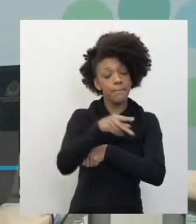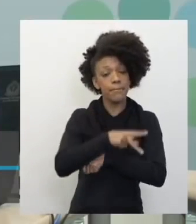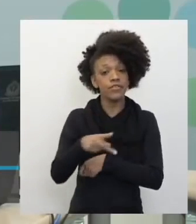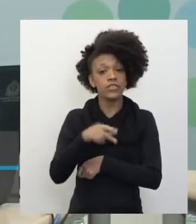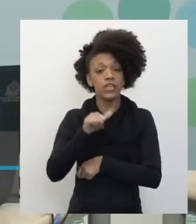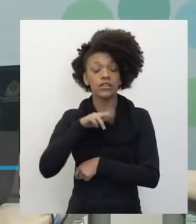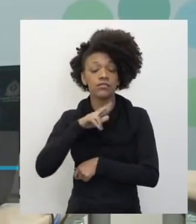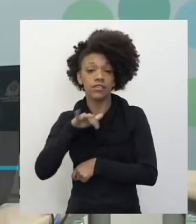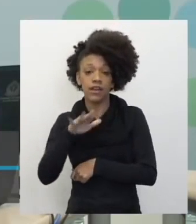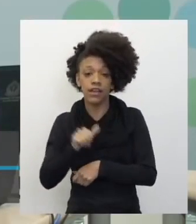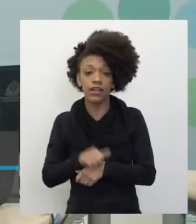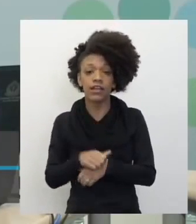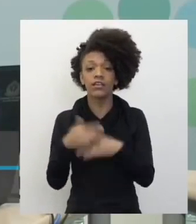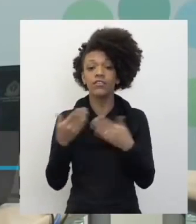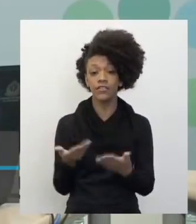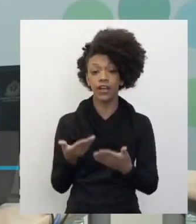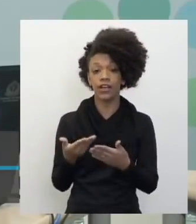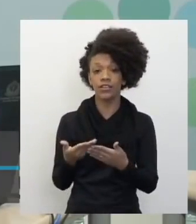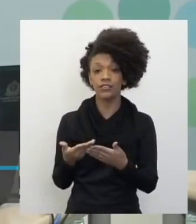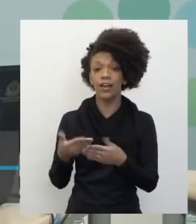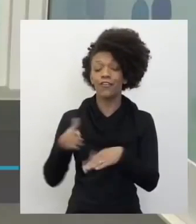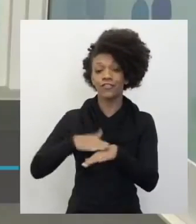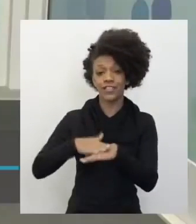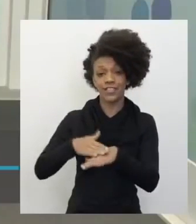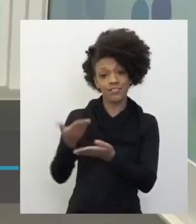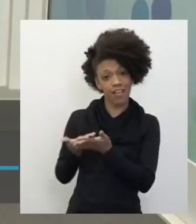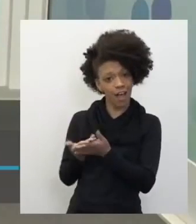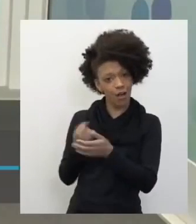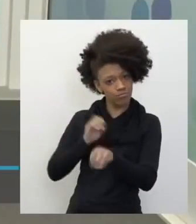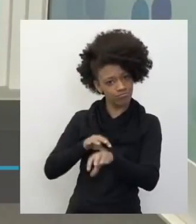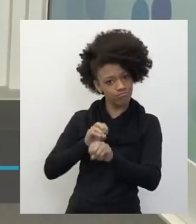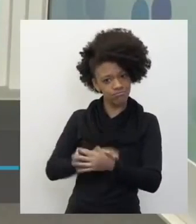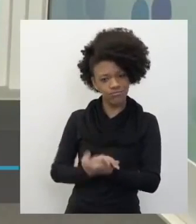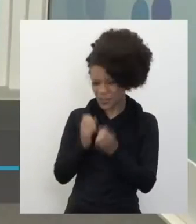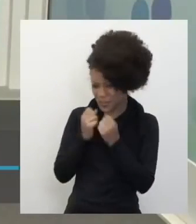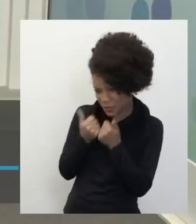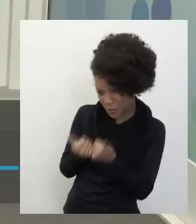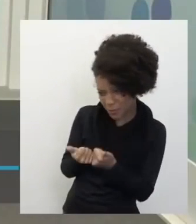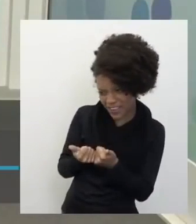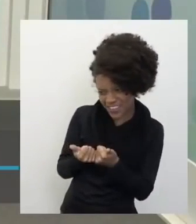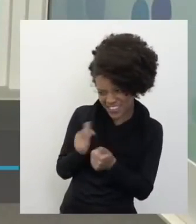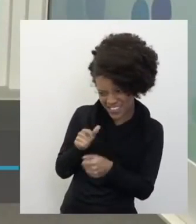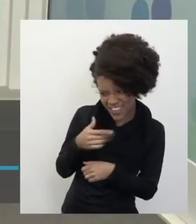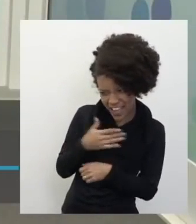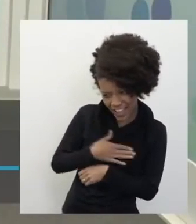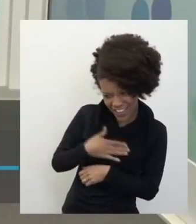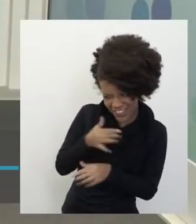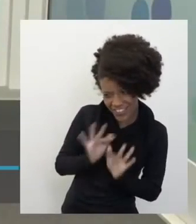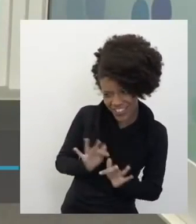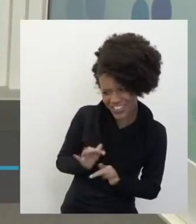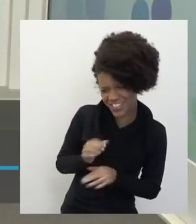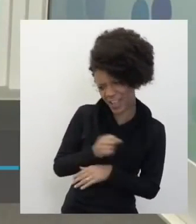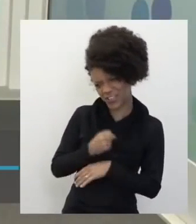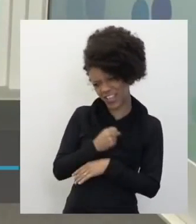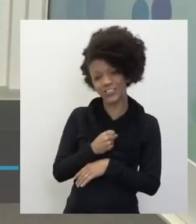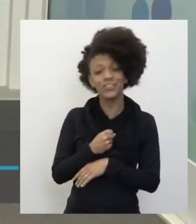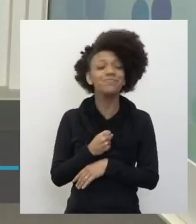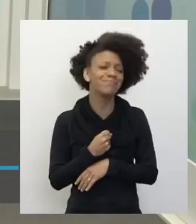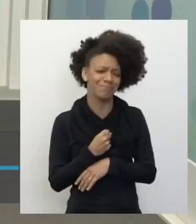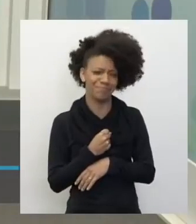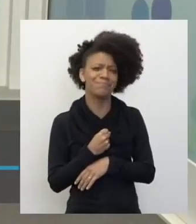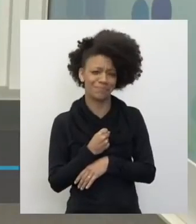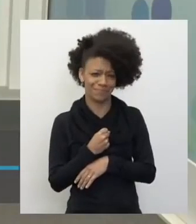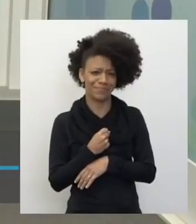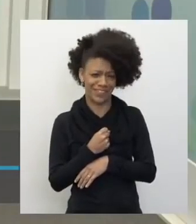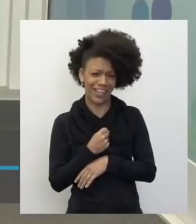Andréia Paulon, que vai ministrar essa aula. Tudo bem, Andréia? Tudo bom, Mônica? Bom dia, tá animada? Tô animada. Você estava com saudade da aula de língua portuguesa? Ah,